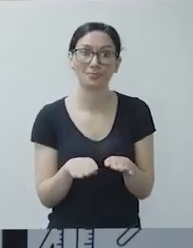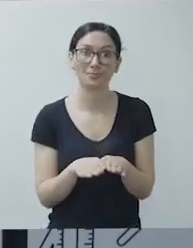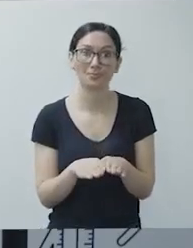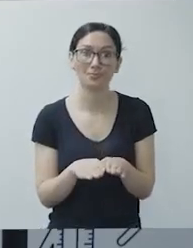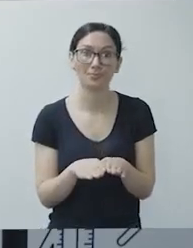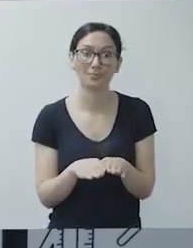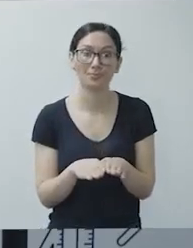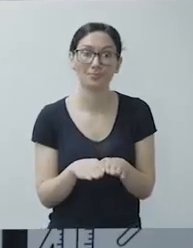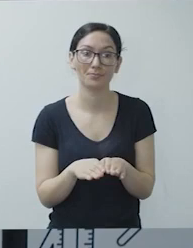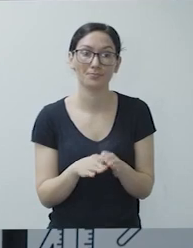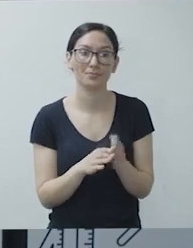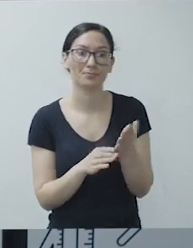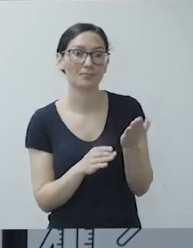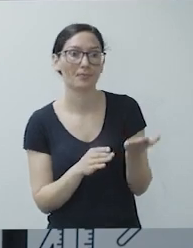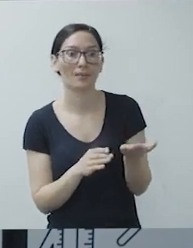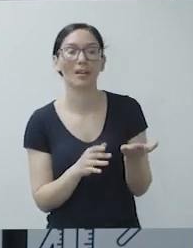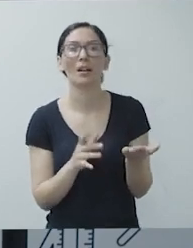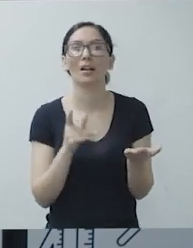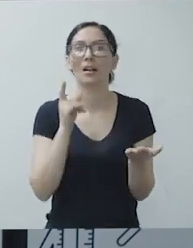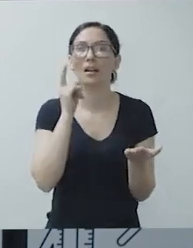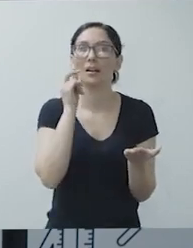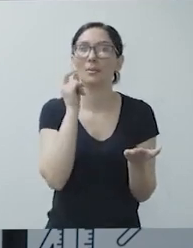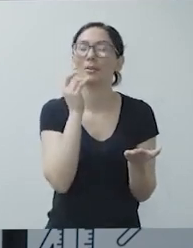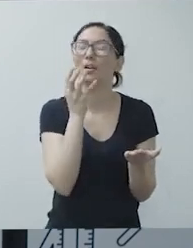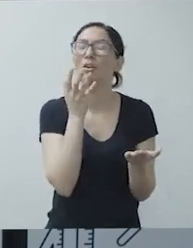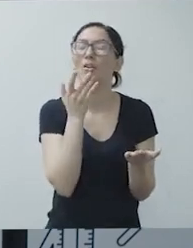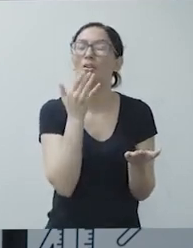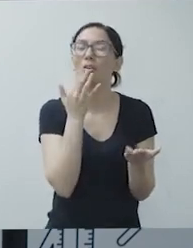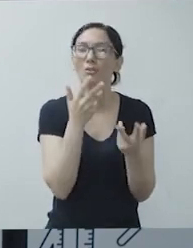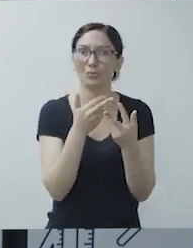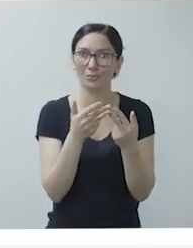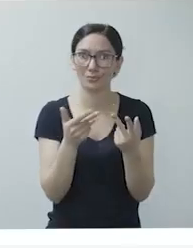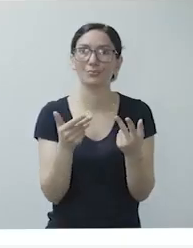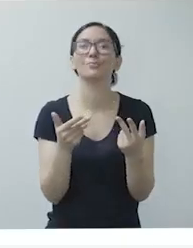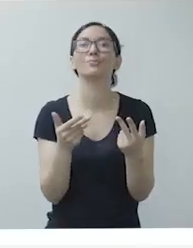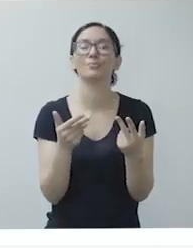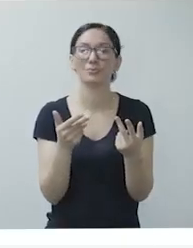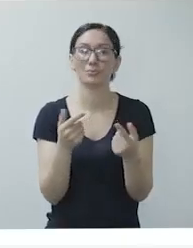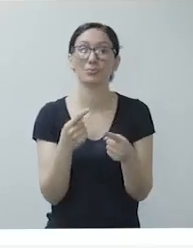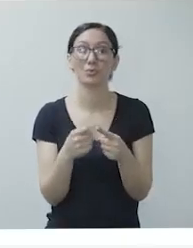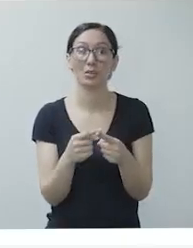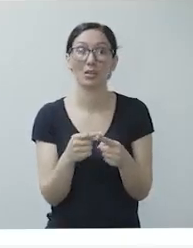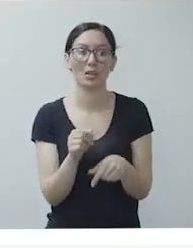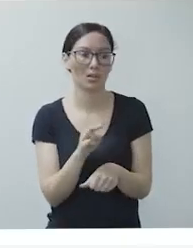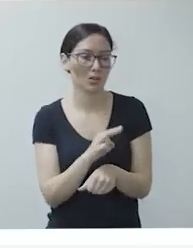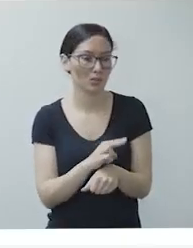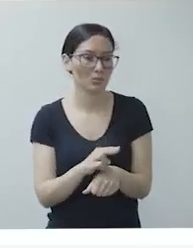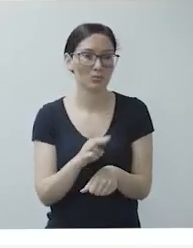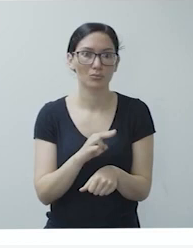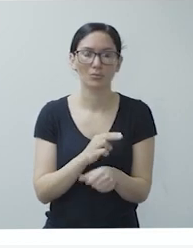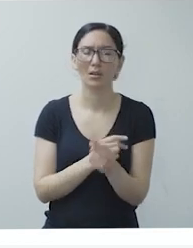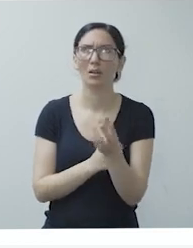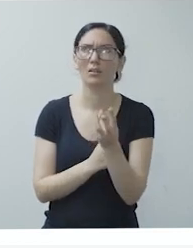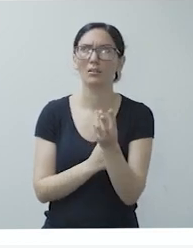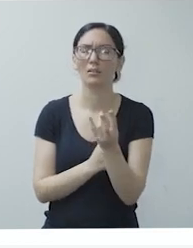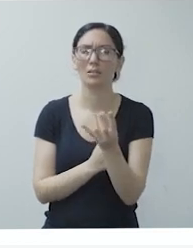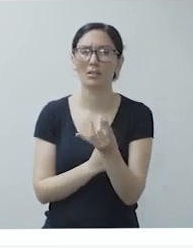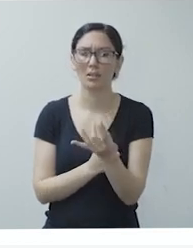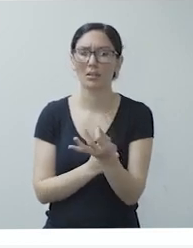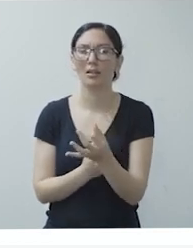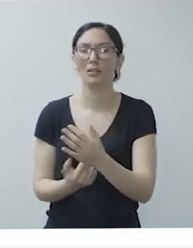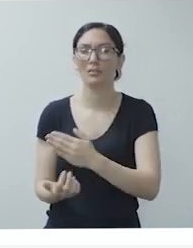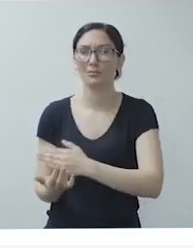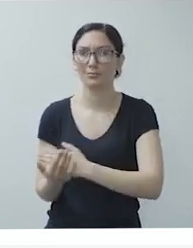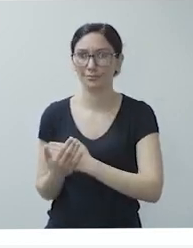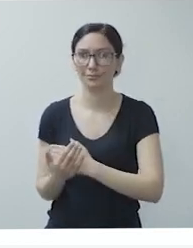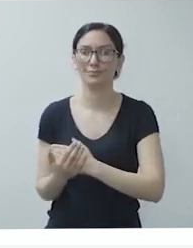teremos que arrumar os nossos lápis de cor, porque a gente vai usá-los hoje para fazer contagem. E se você